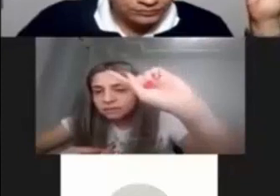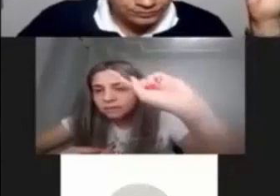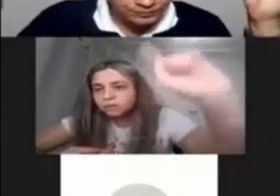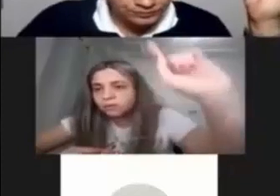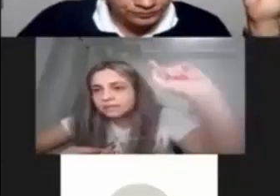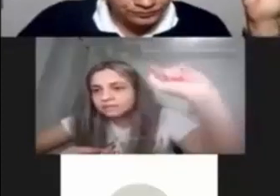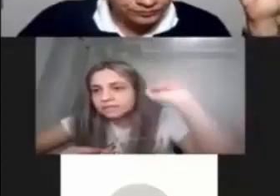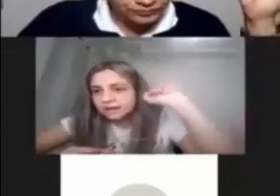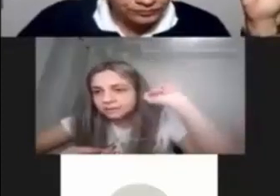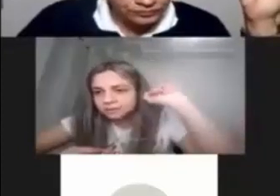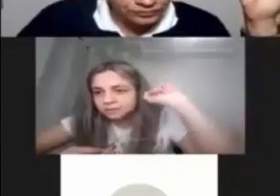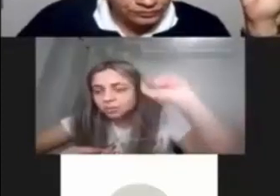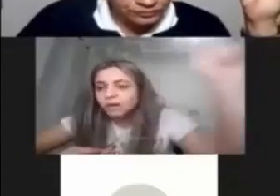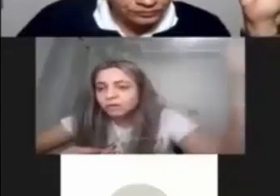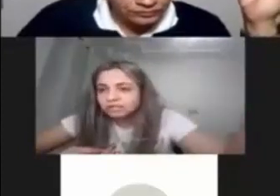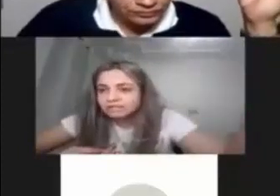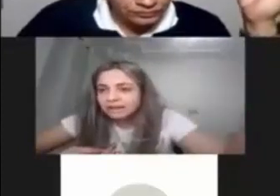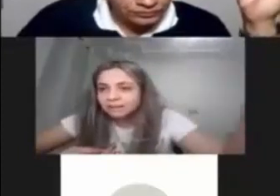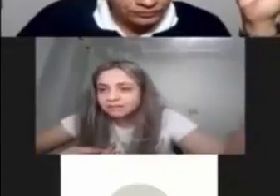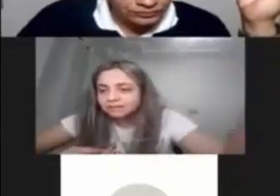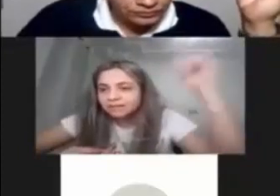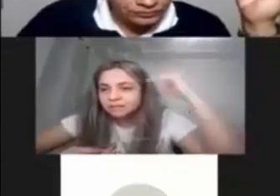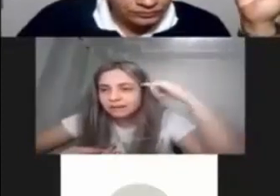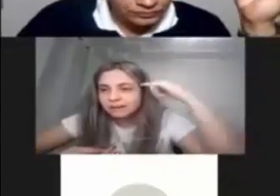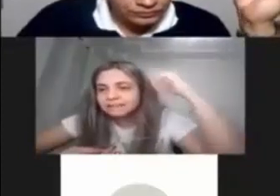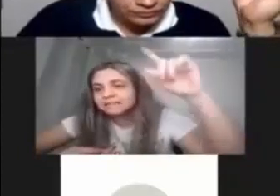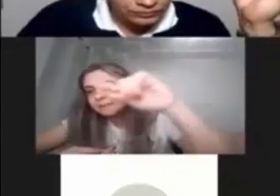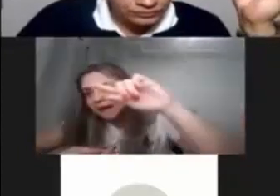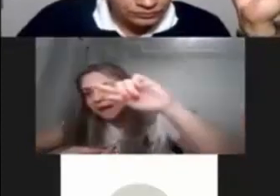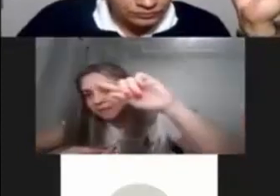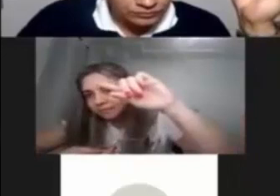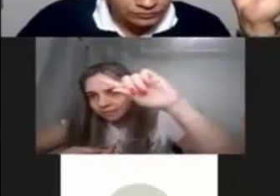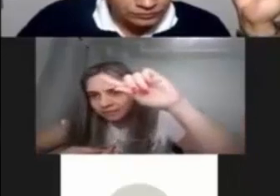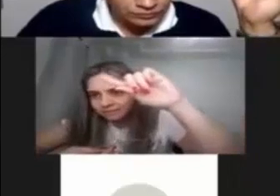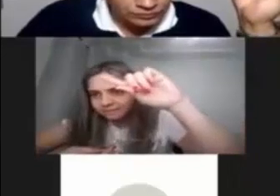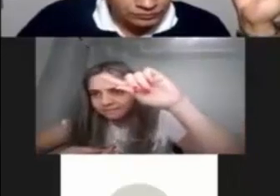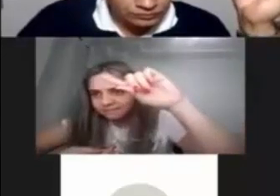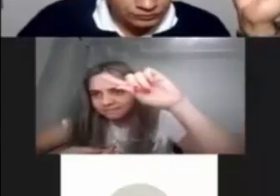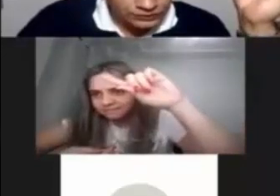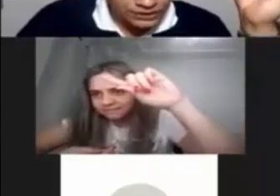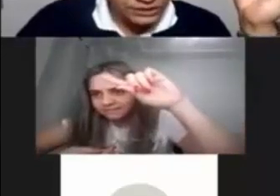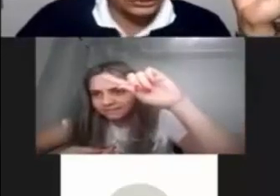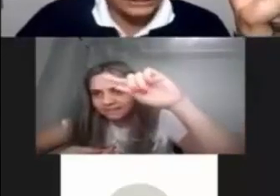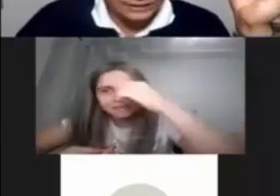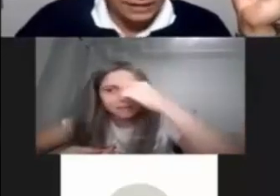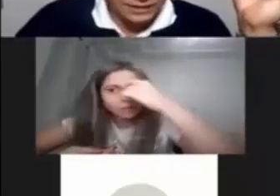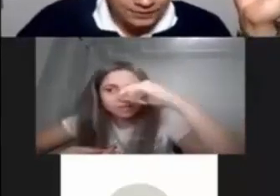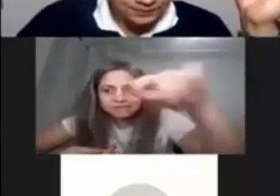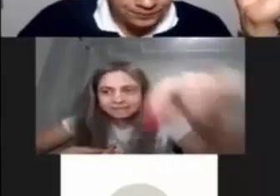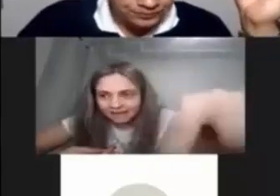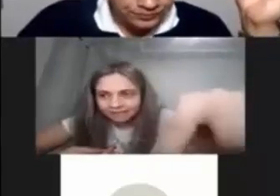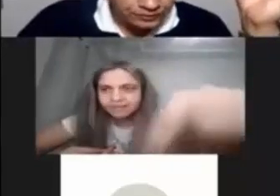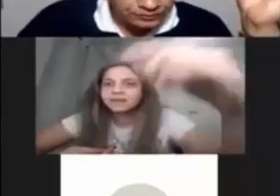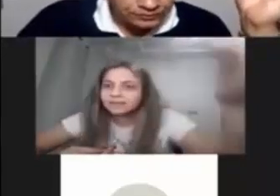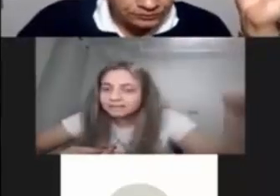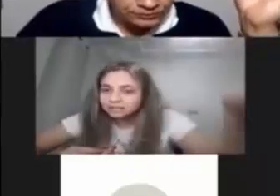irmãos fossem avisados do lugar onde ele estava para evitar de ir para lá. Ele se lembrava da família. Isso, exatamente. ele